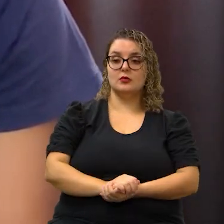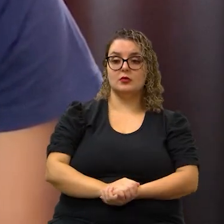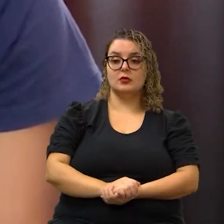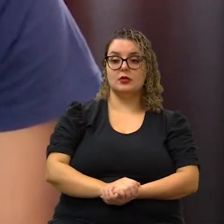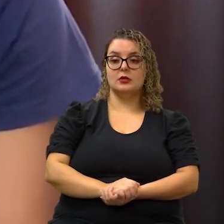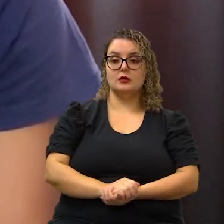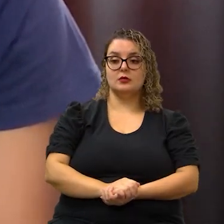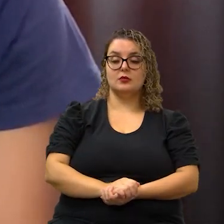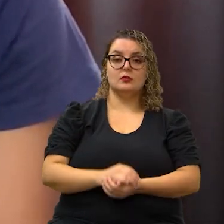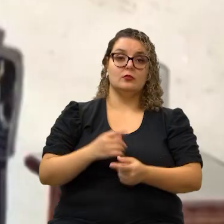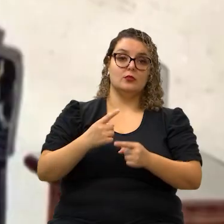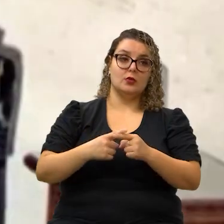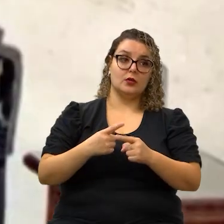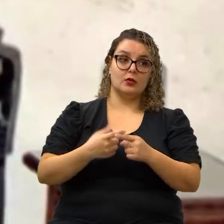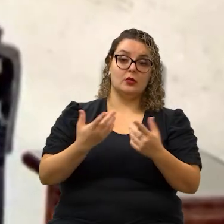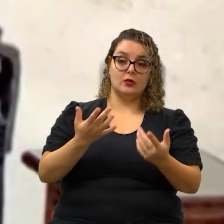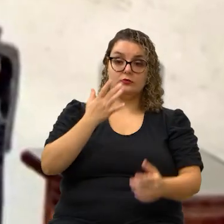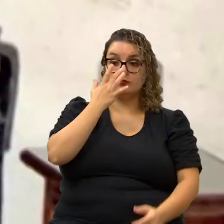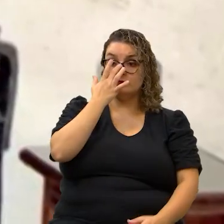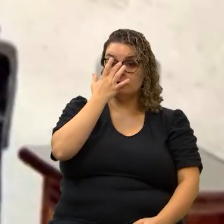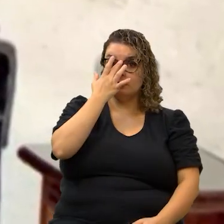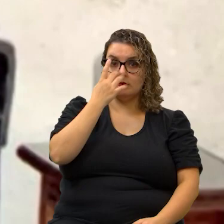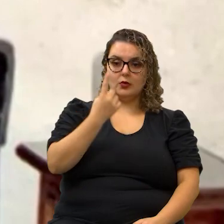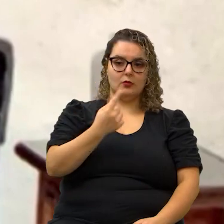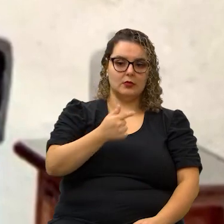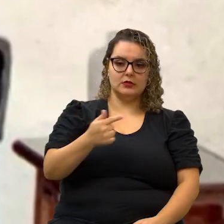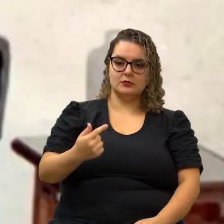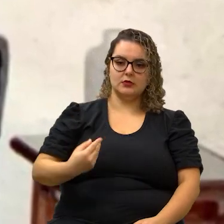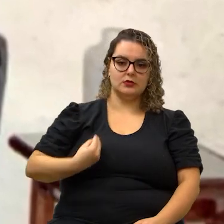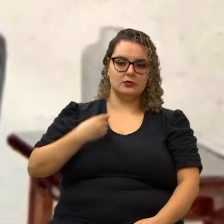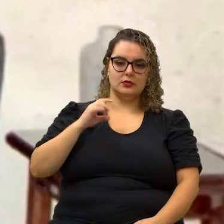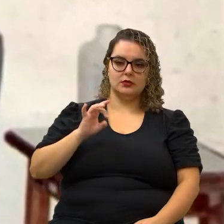falasse, eu dou uma semana para ele.